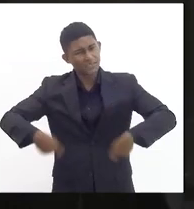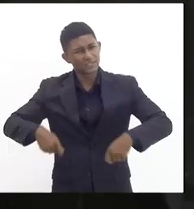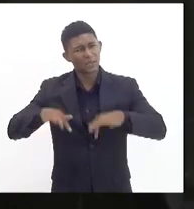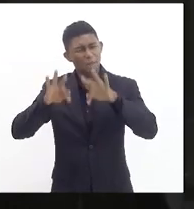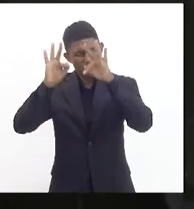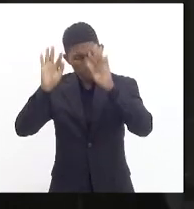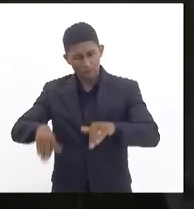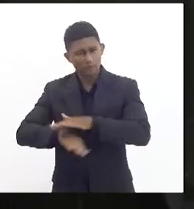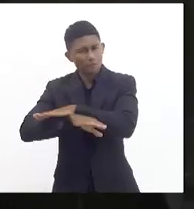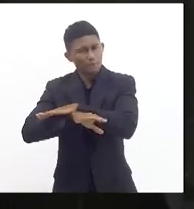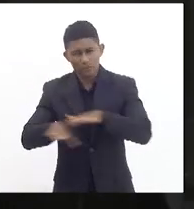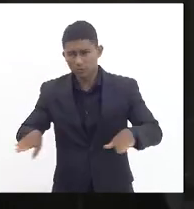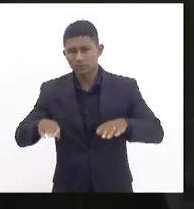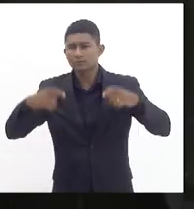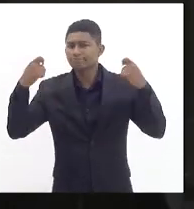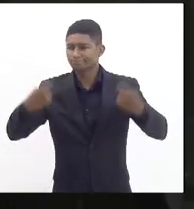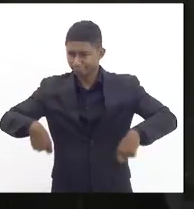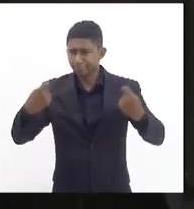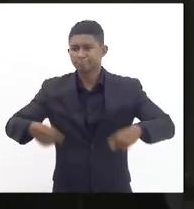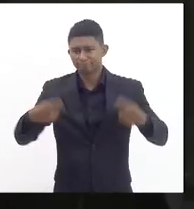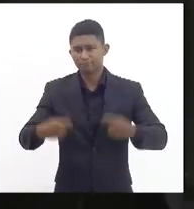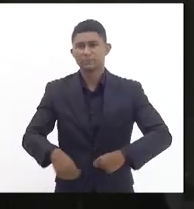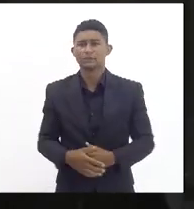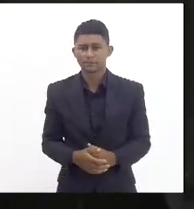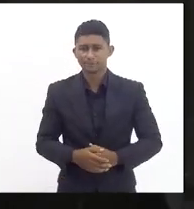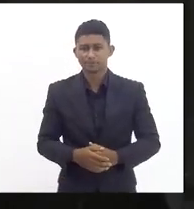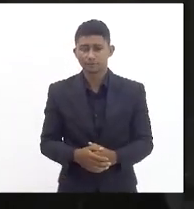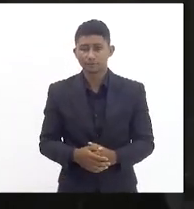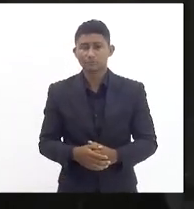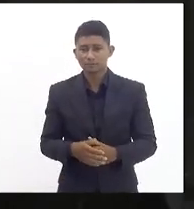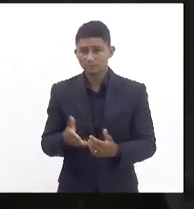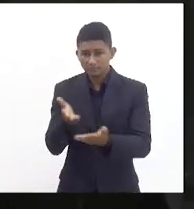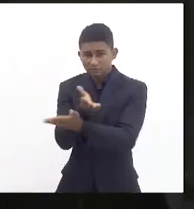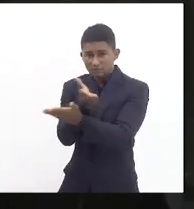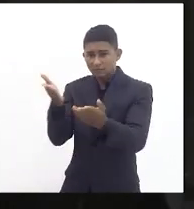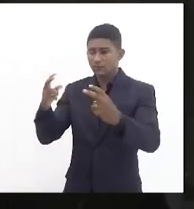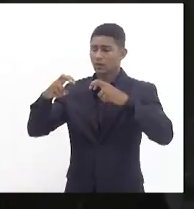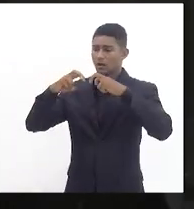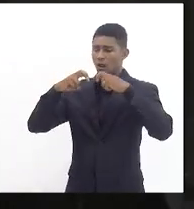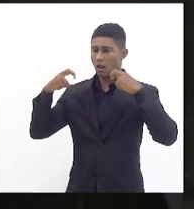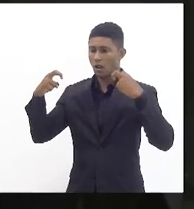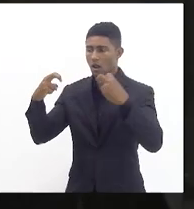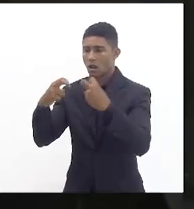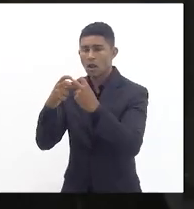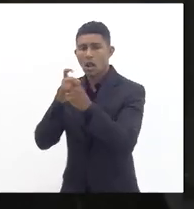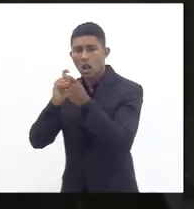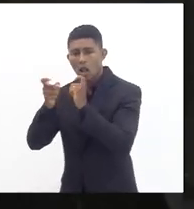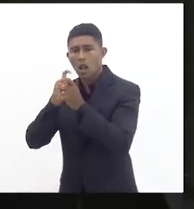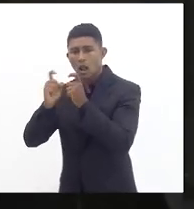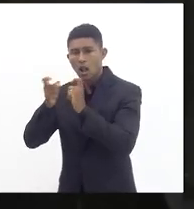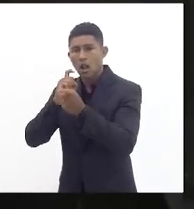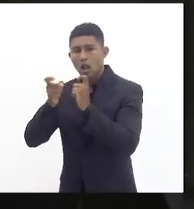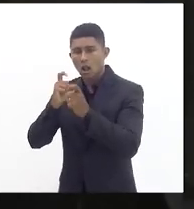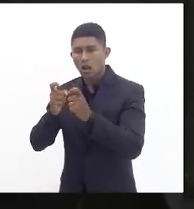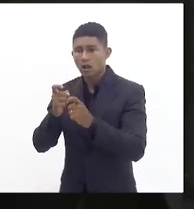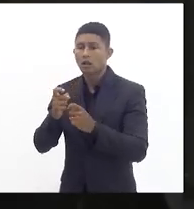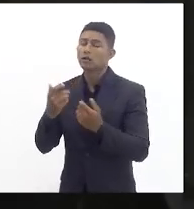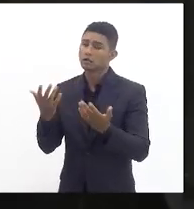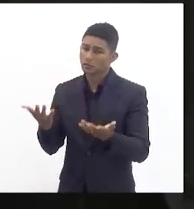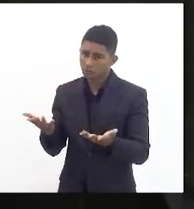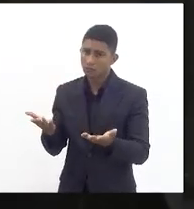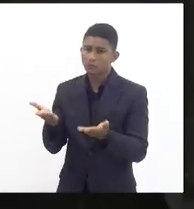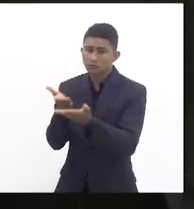fratricida, que se possa abrir mesa de negociação e se celebre, de fato,